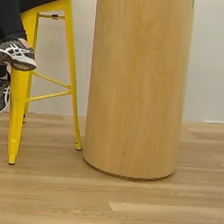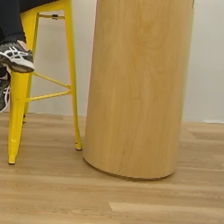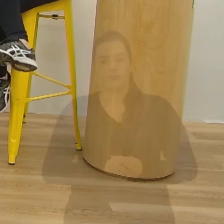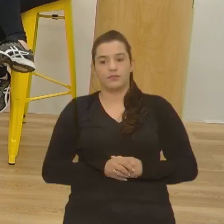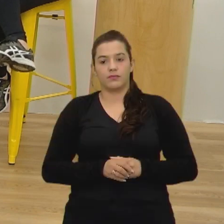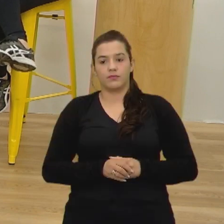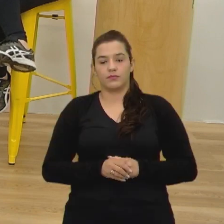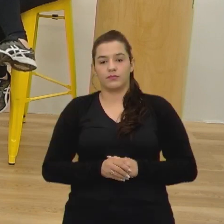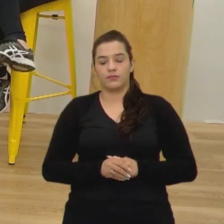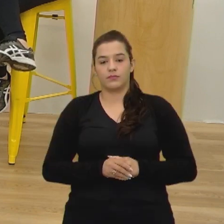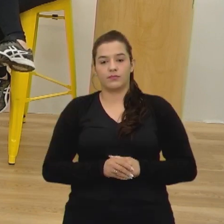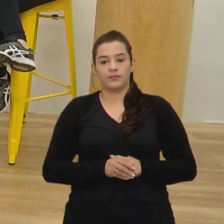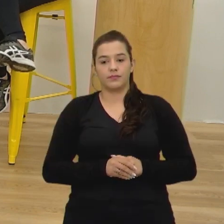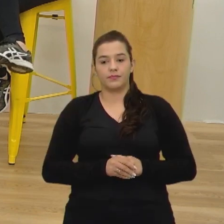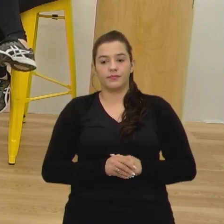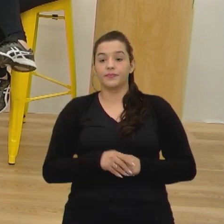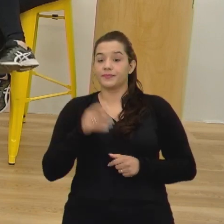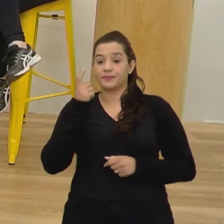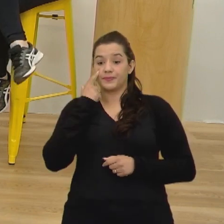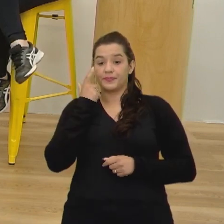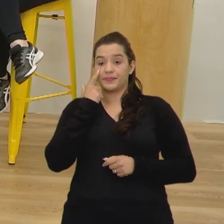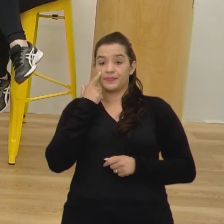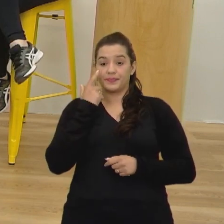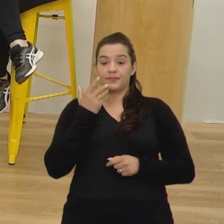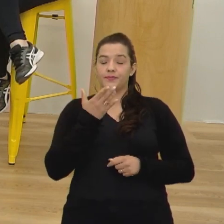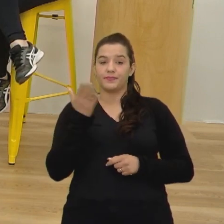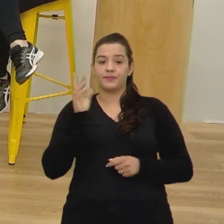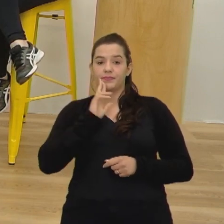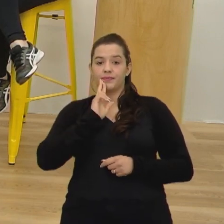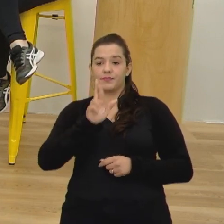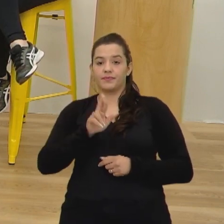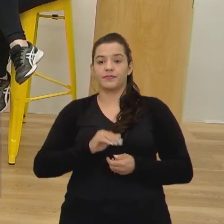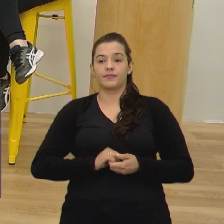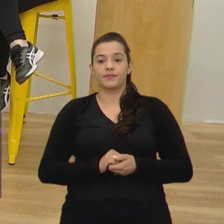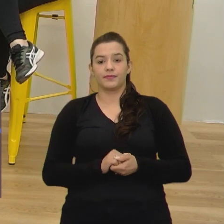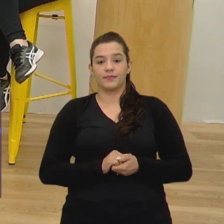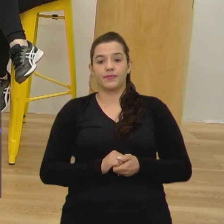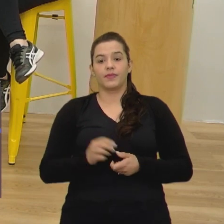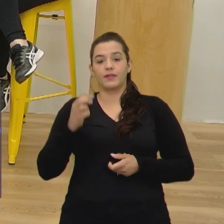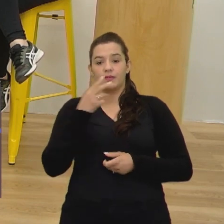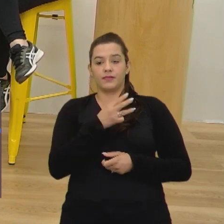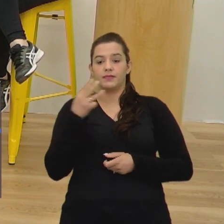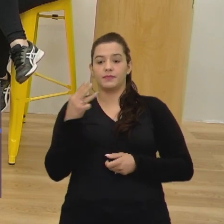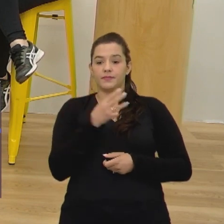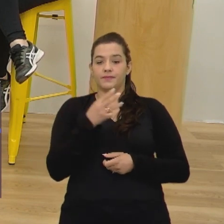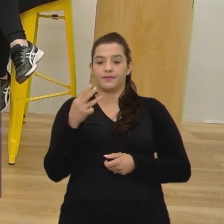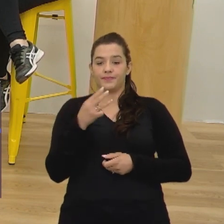fácil. Vamos ver aí, né? Vamos lá.